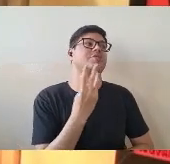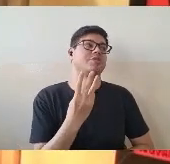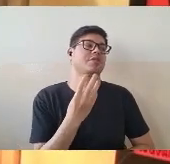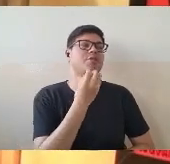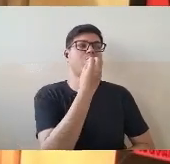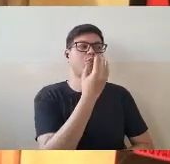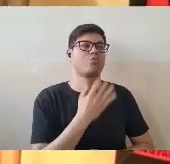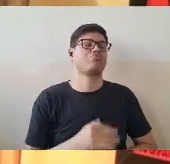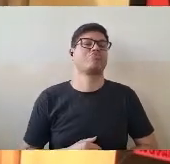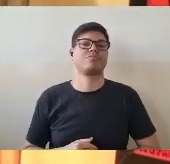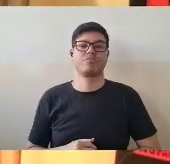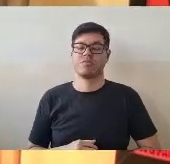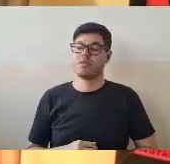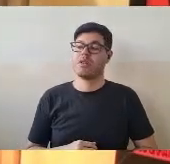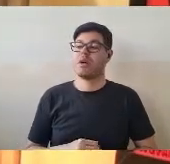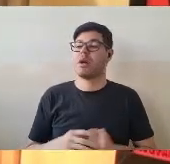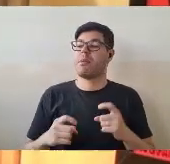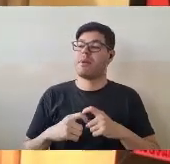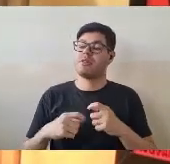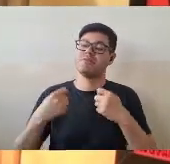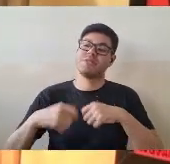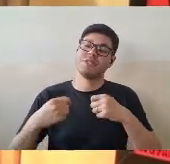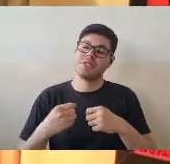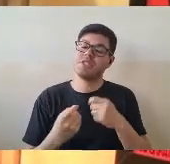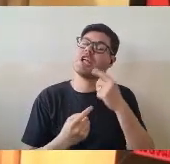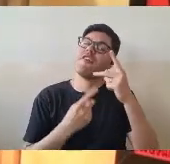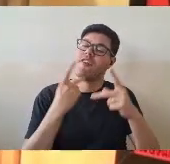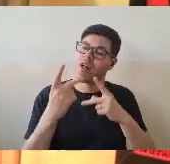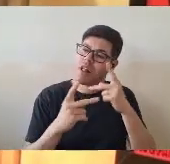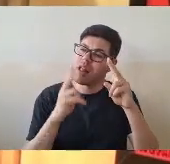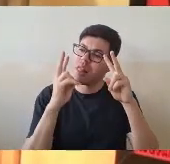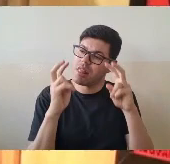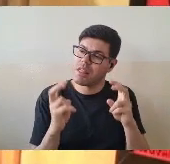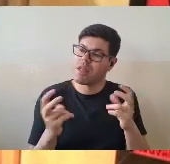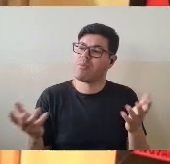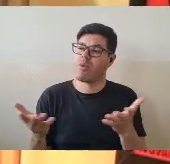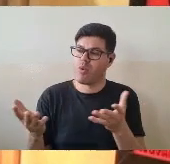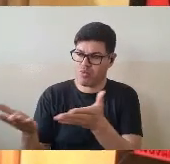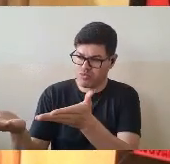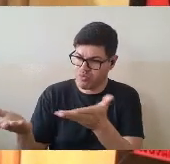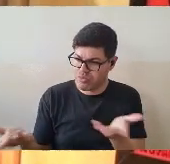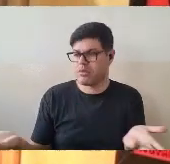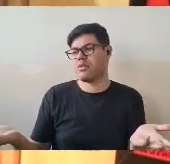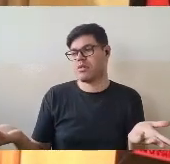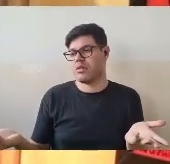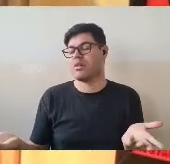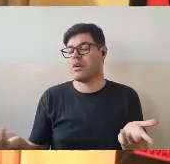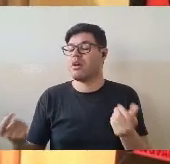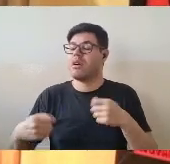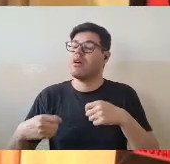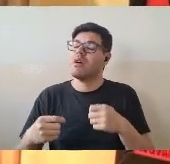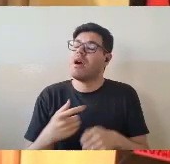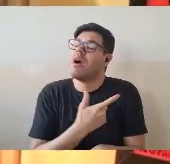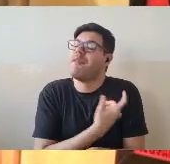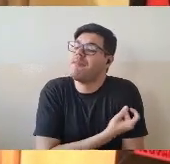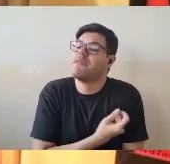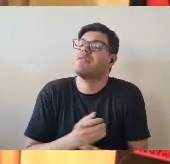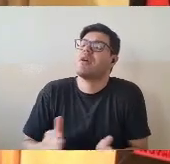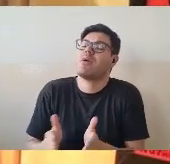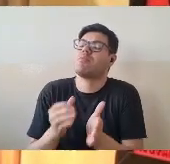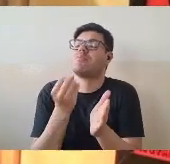falando aqui hoje comigo. Exatamente. A vacina realmente é o melhor caminho, né? É melhor prevenir do que tratar,